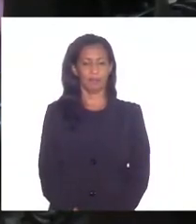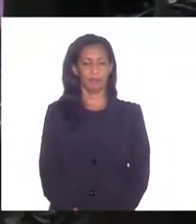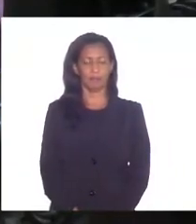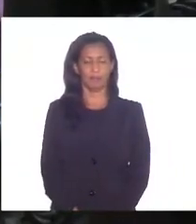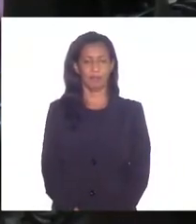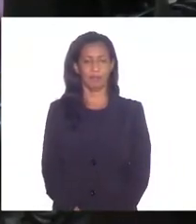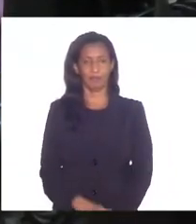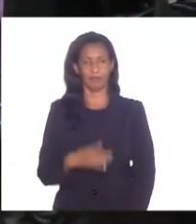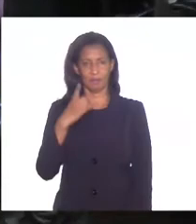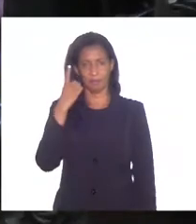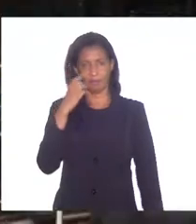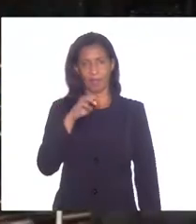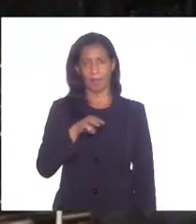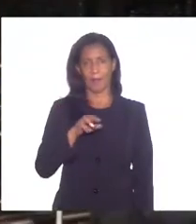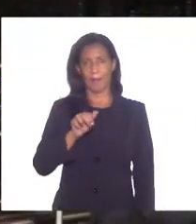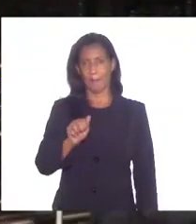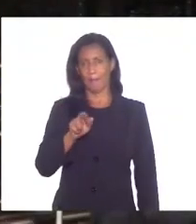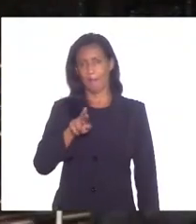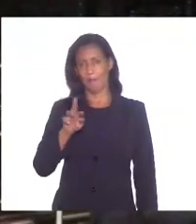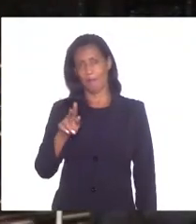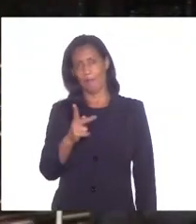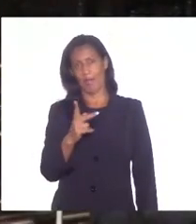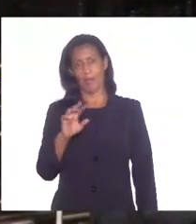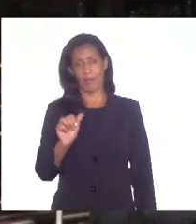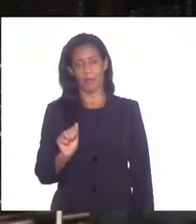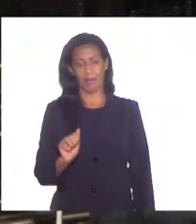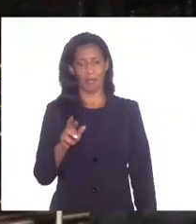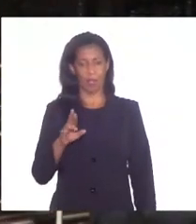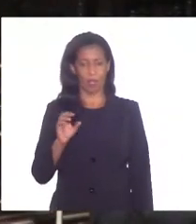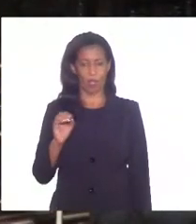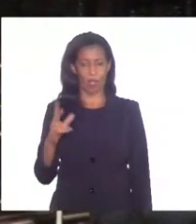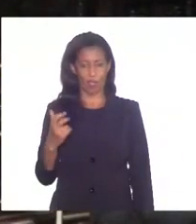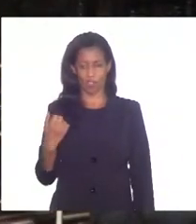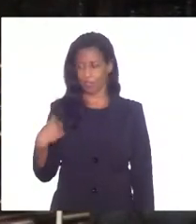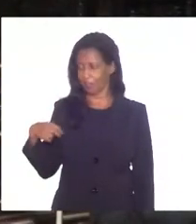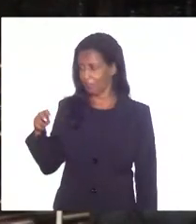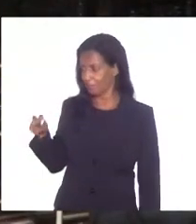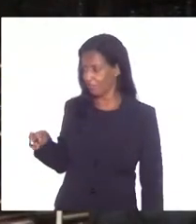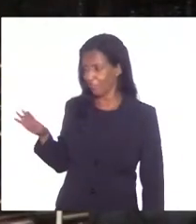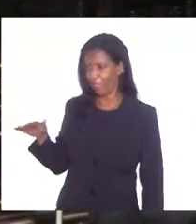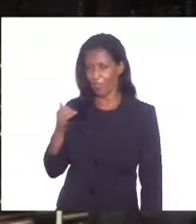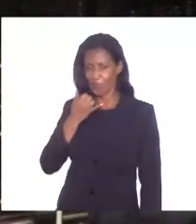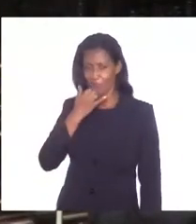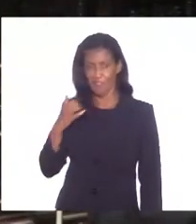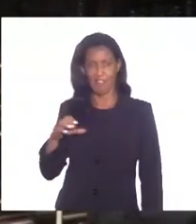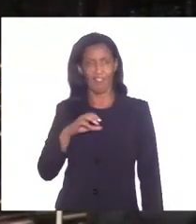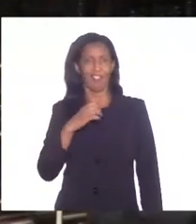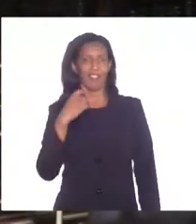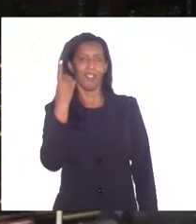Deputada Marta Rocha. Opa, desculpa. Deputada Célia Jordão.